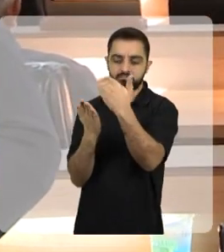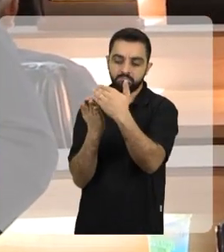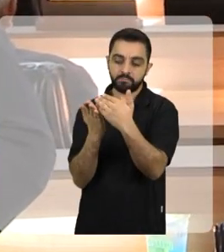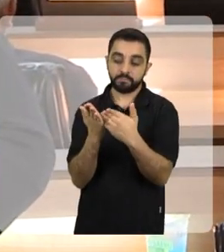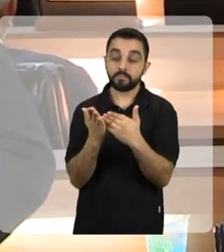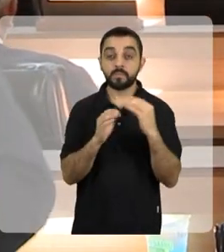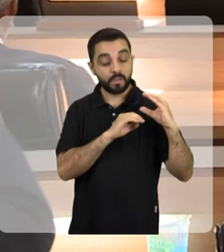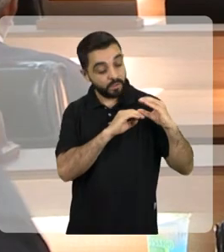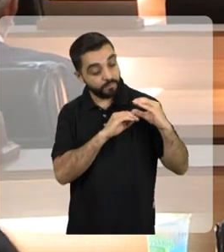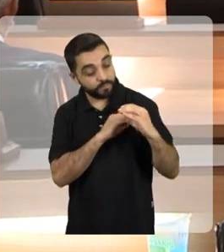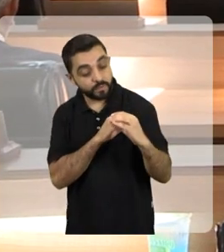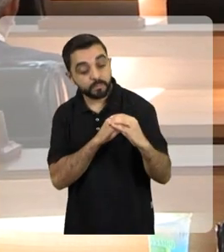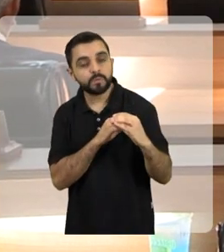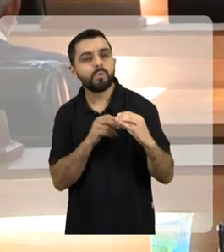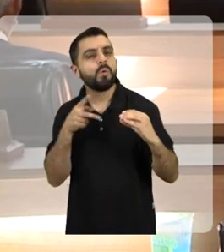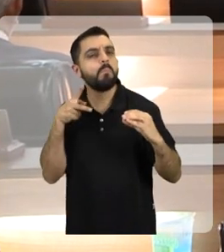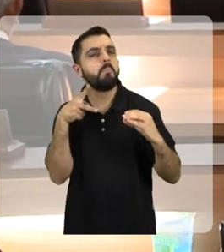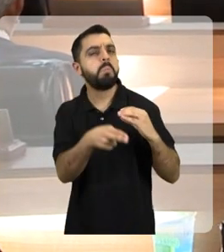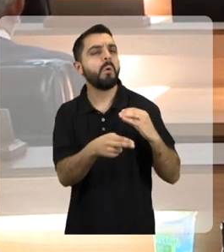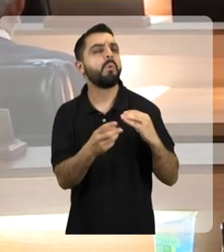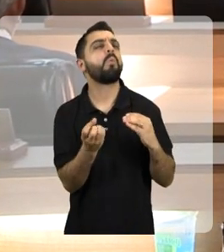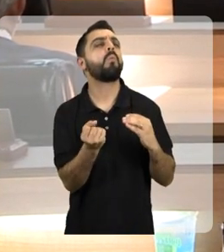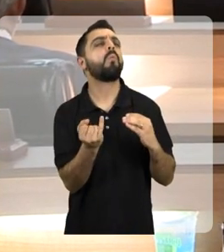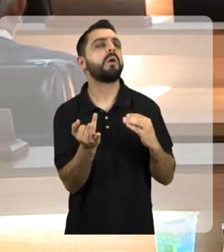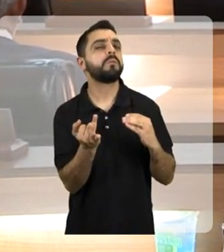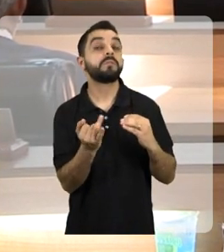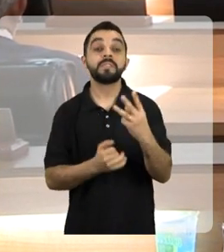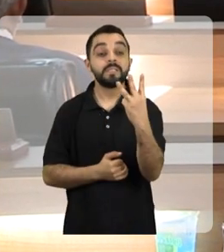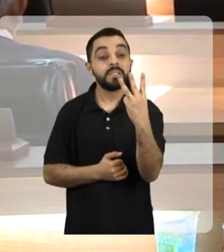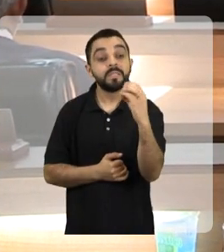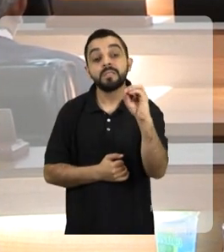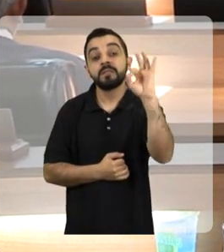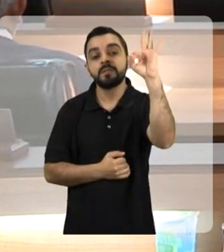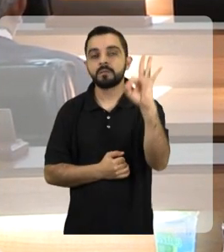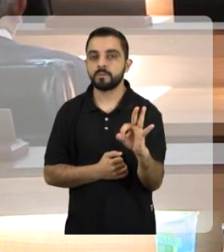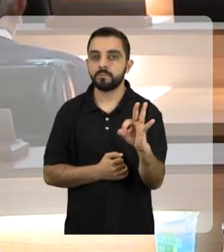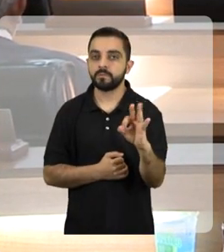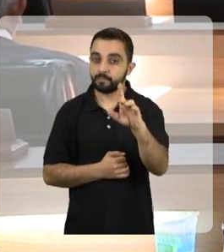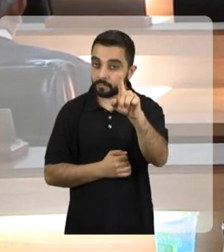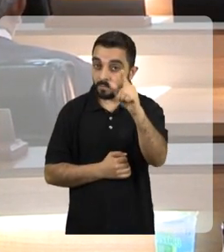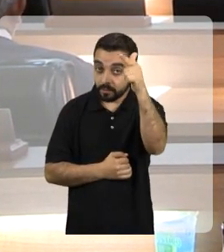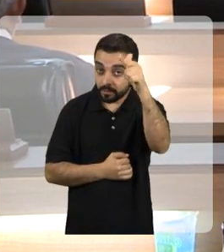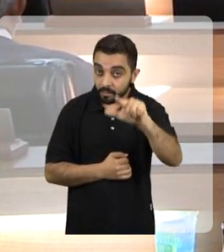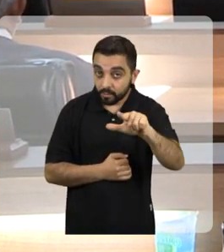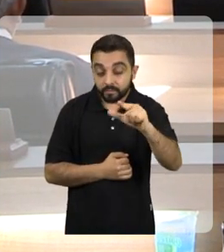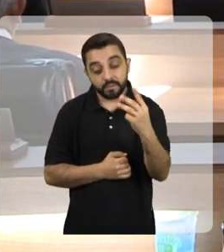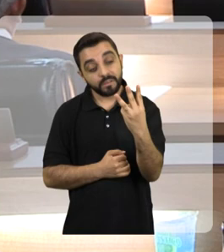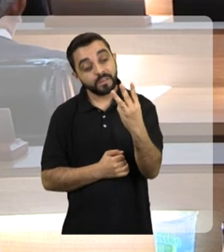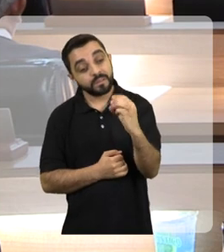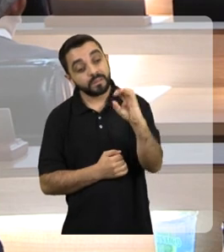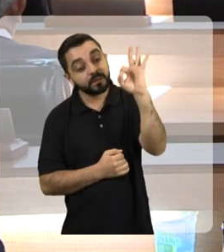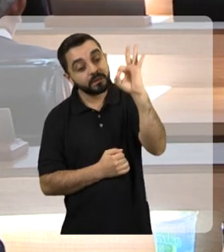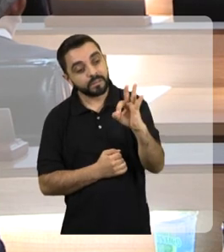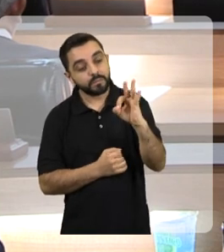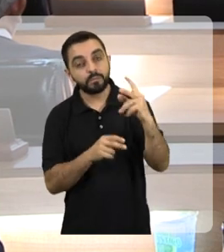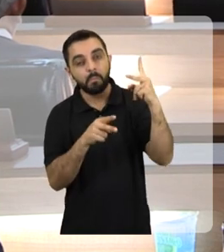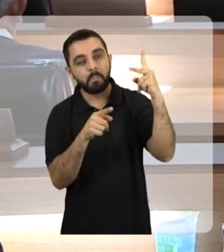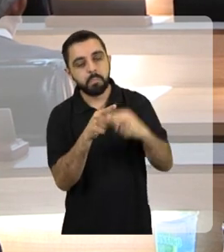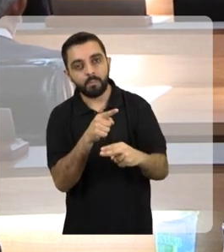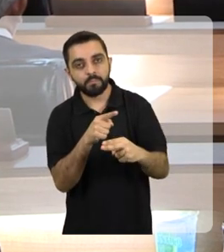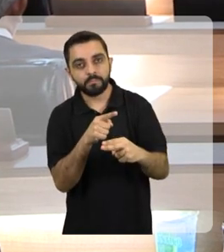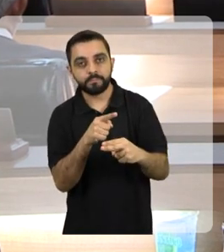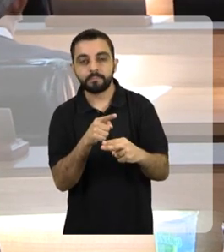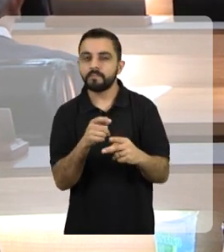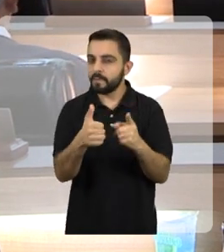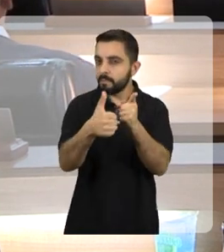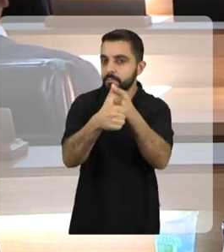Sofremos um corte de 30% do nosso orçamento de custeio. Eu repito, 30%. A primeira das